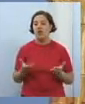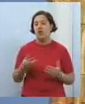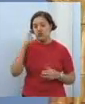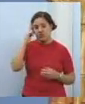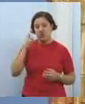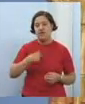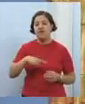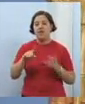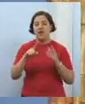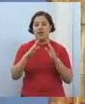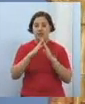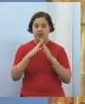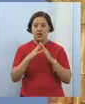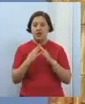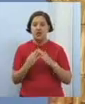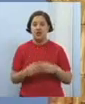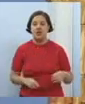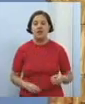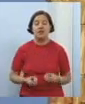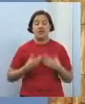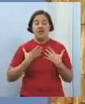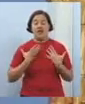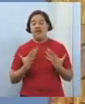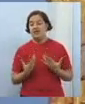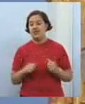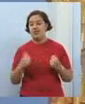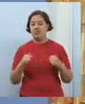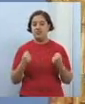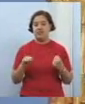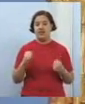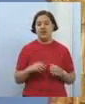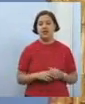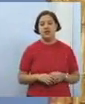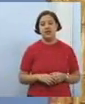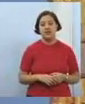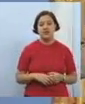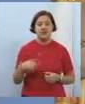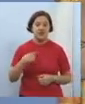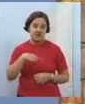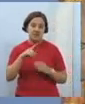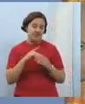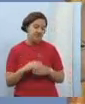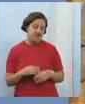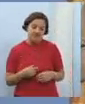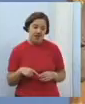casa, dormir lá, descansa, quiser fazer o serviço, não tem problema não, viu?